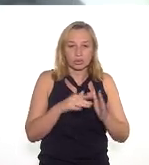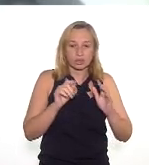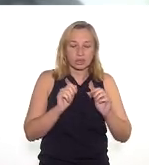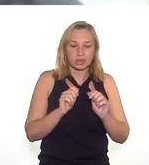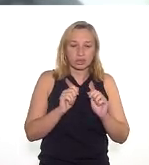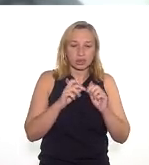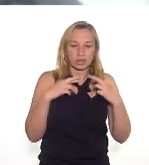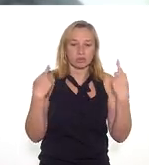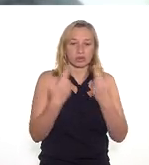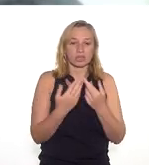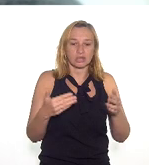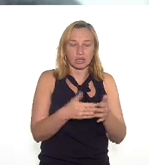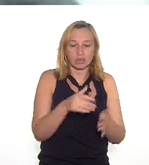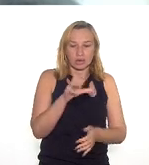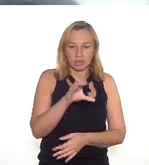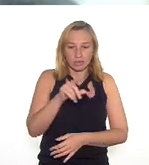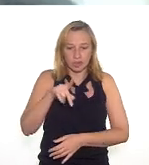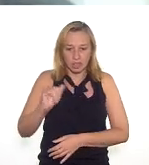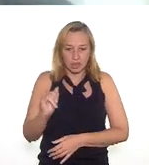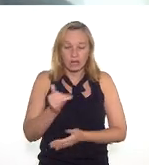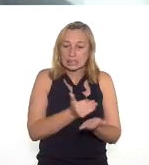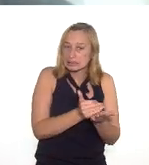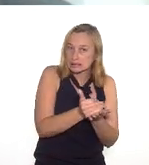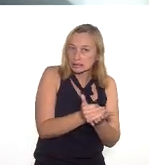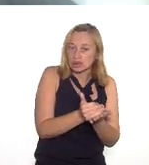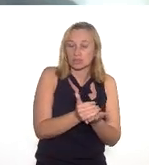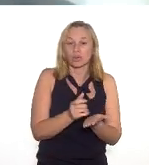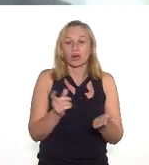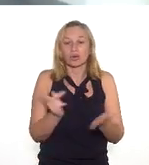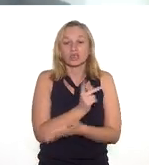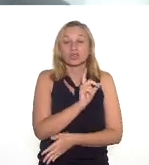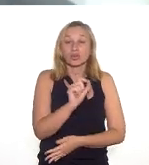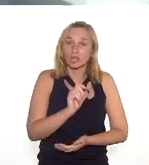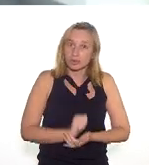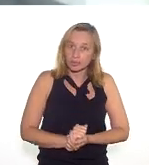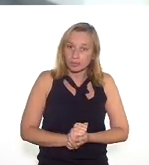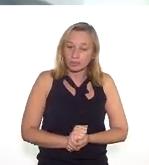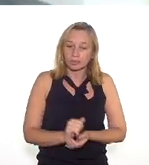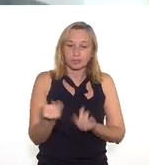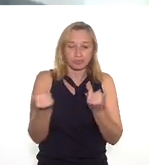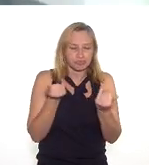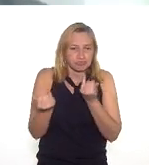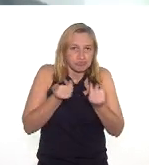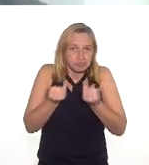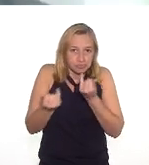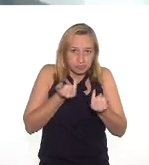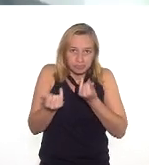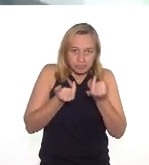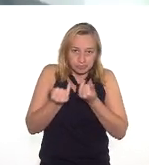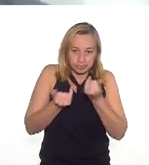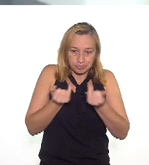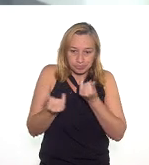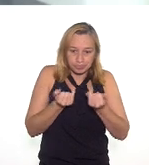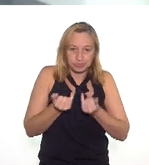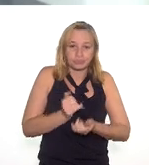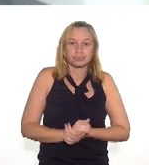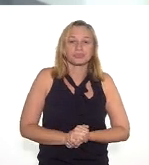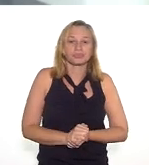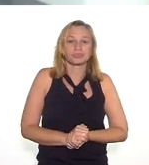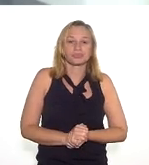até agora da CPI. Né? Inicialmente, o que acabou acontecendo, como a gente já vem dizendo? As informações